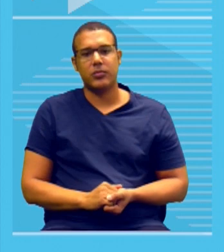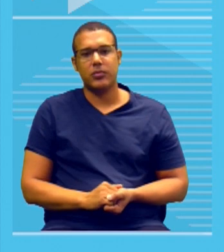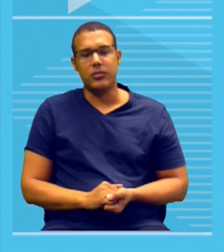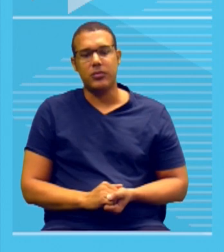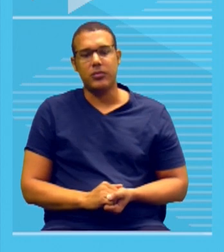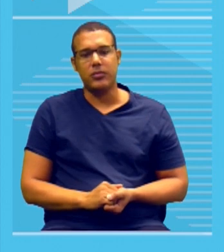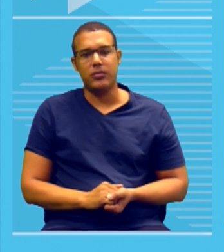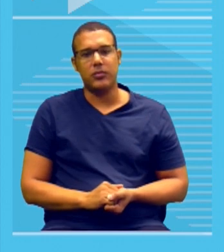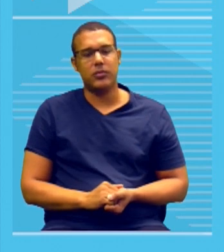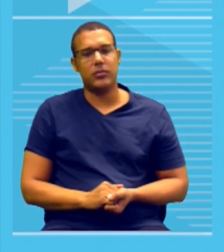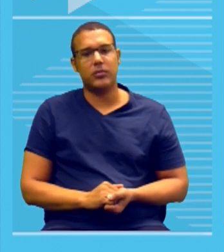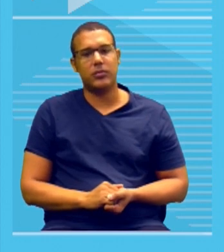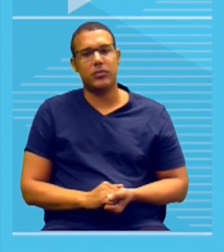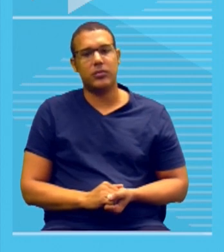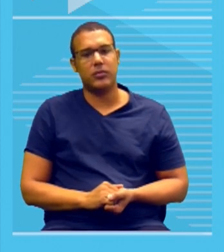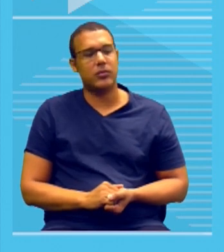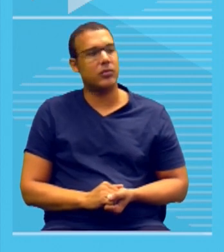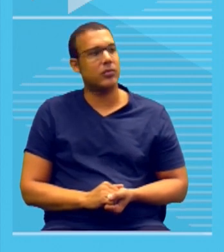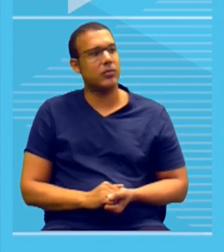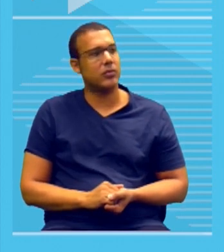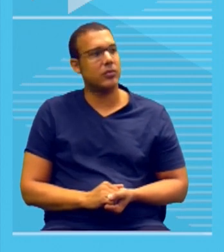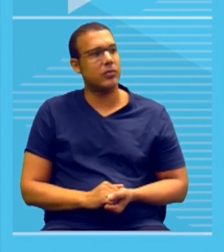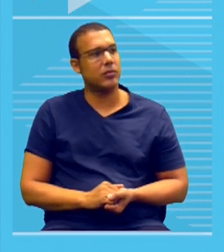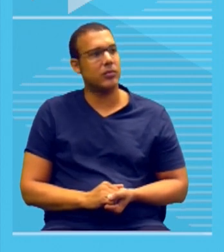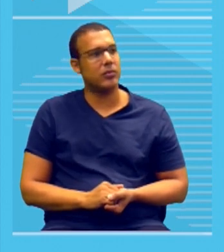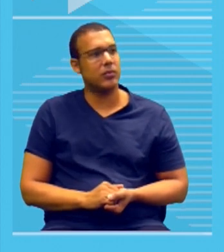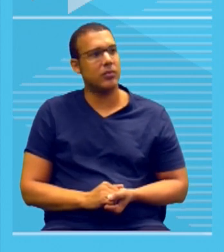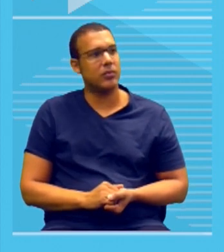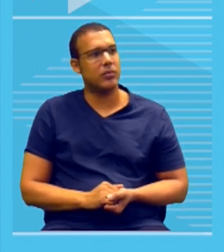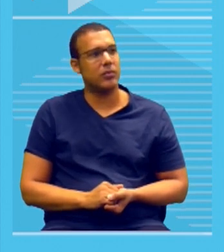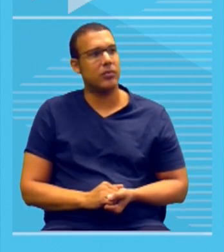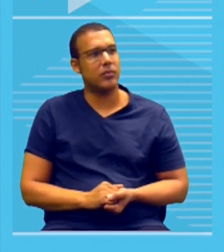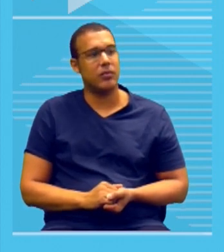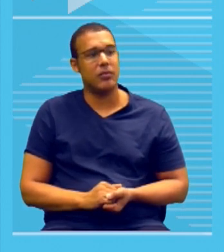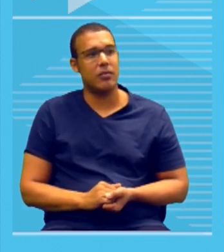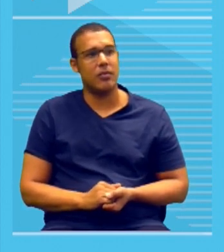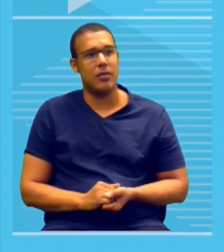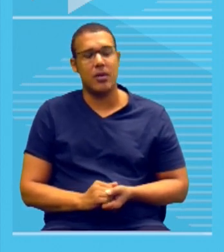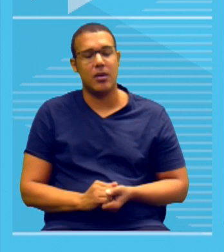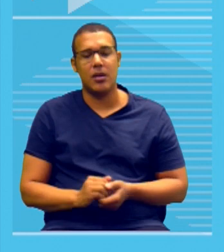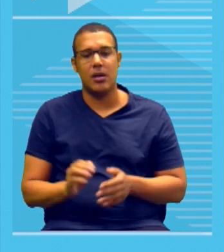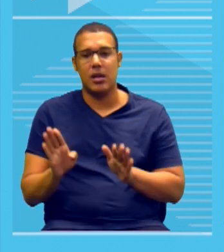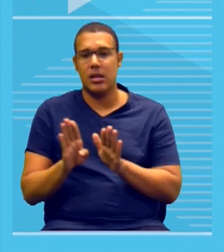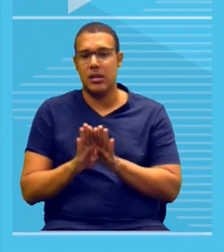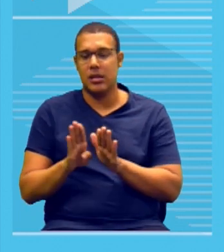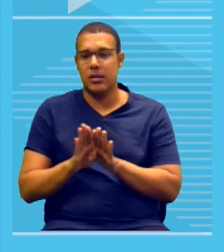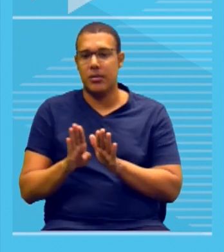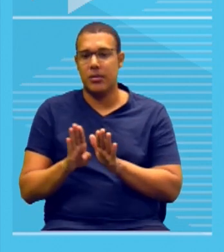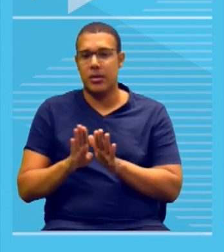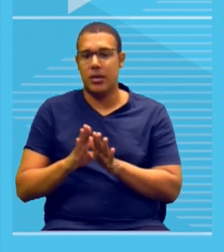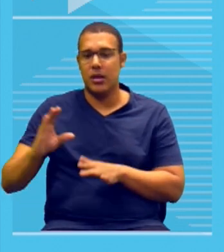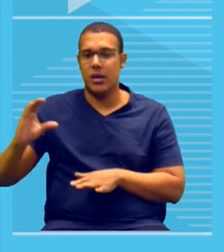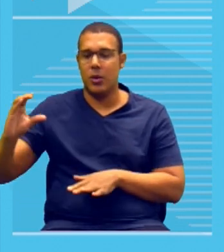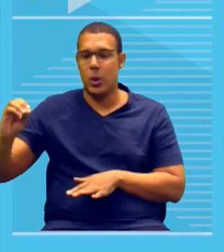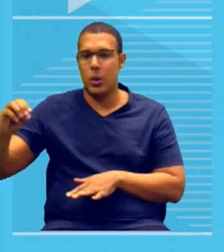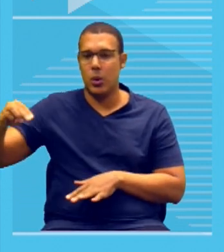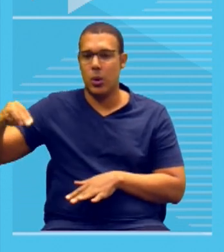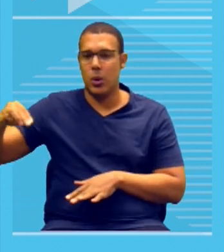os pronomes é o mim e também o comigo tá o comigo também